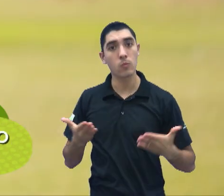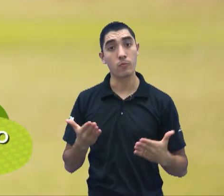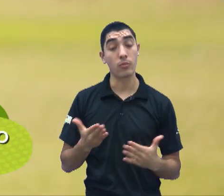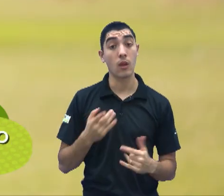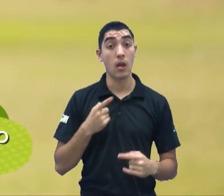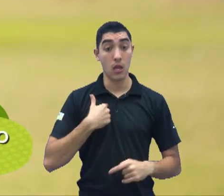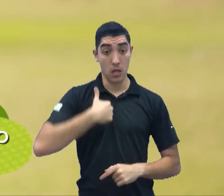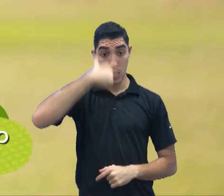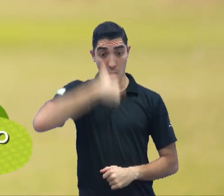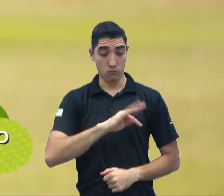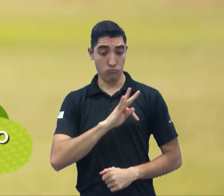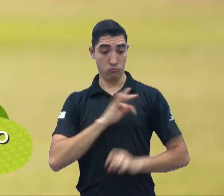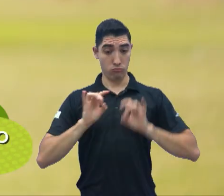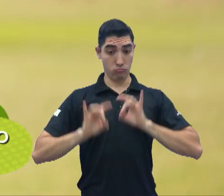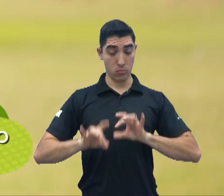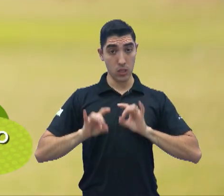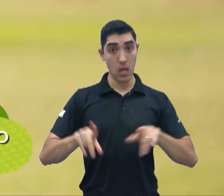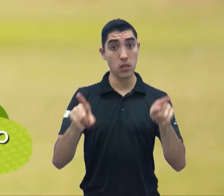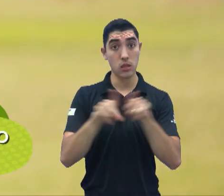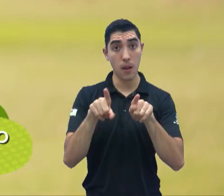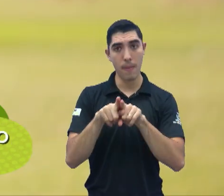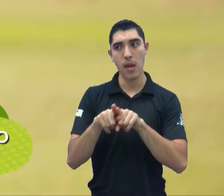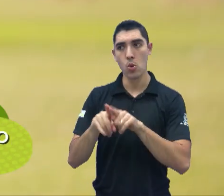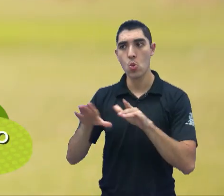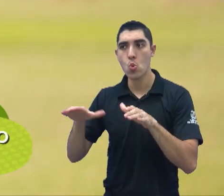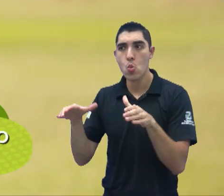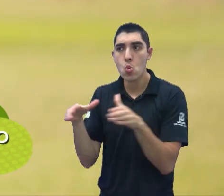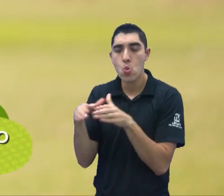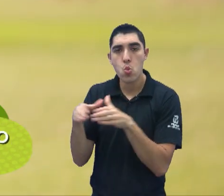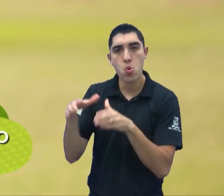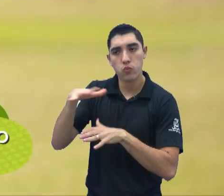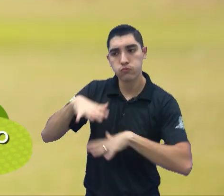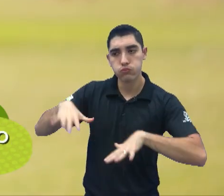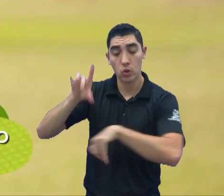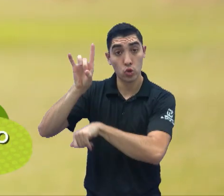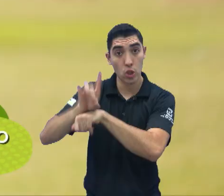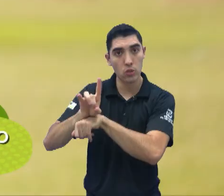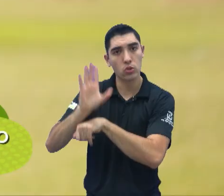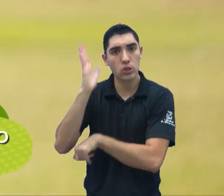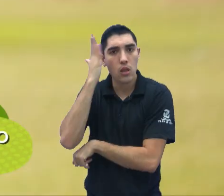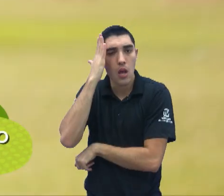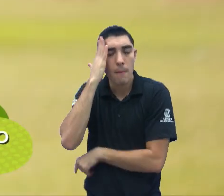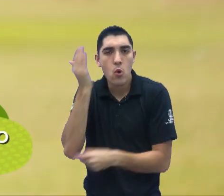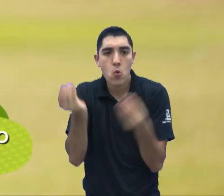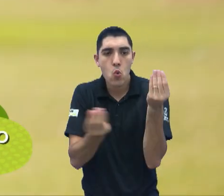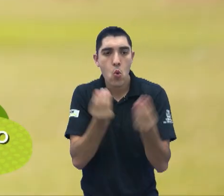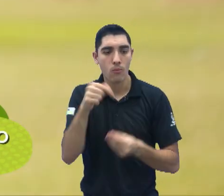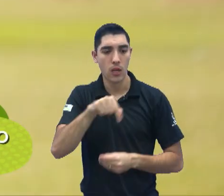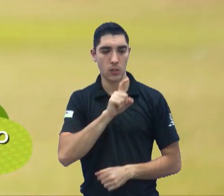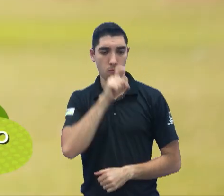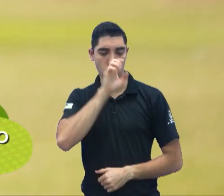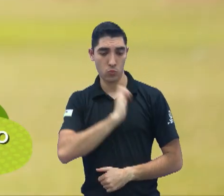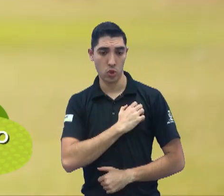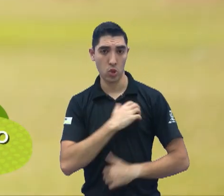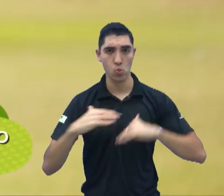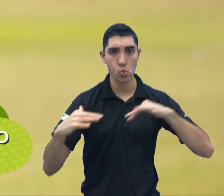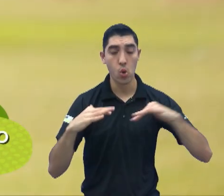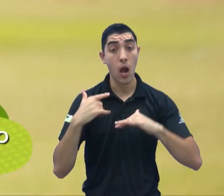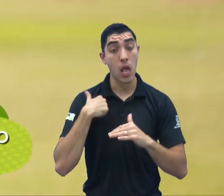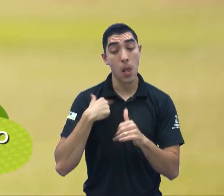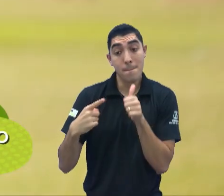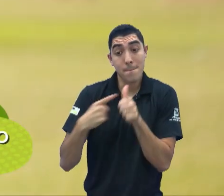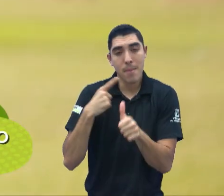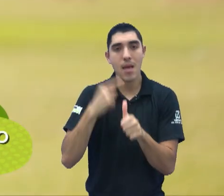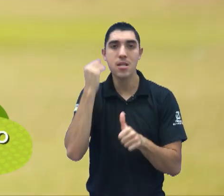clube, a gente conseguiu entender um pouco mais a atmosfera também daqui, principalmente nos jogos aqui. Tudo isso foi um aprendizado, né? Foi uma situação que a gente vai